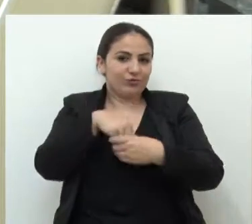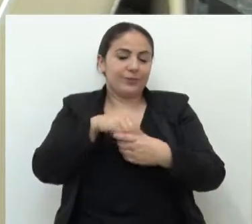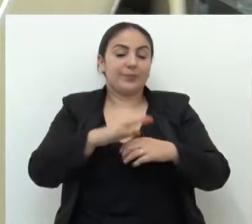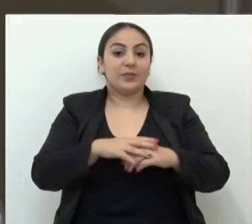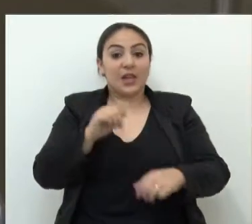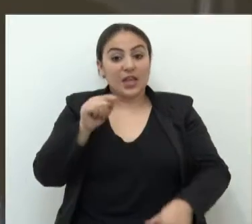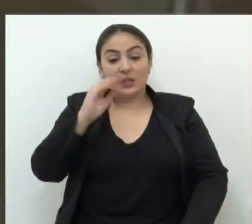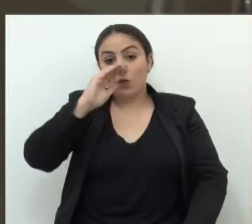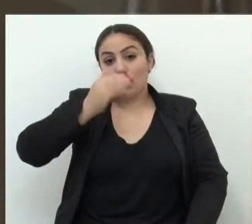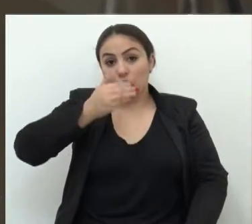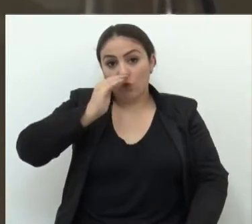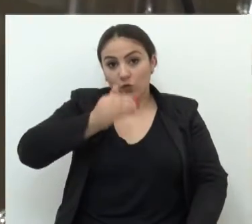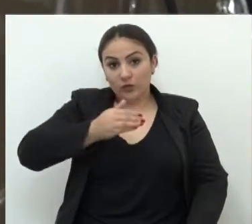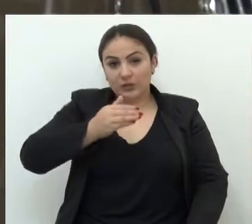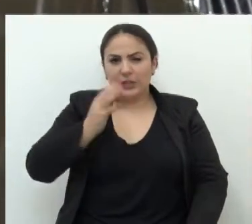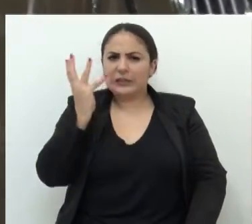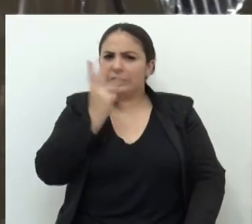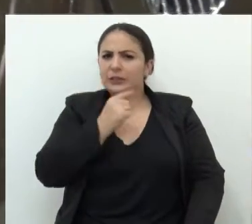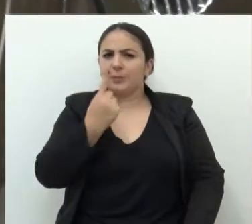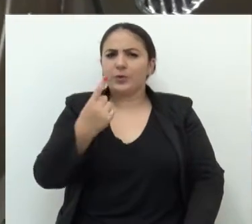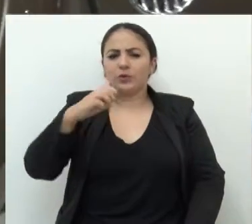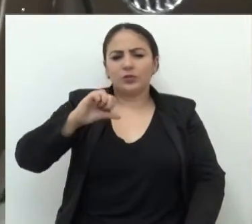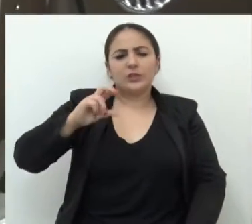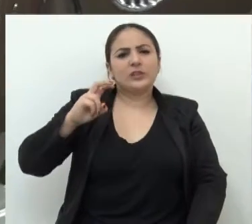antigos. Este Fusca lindo de